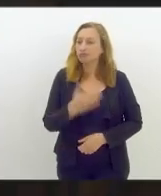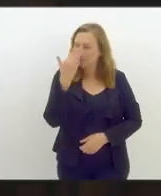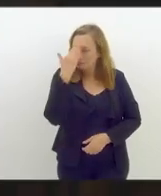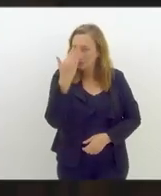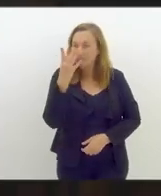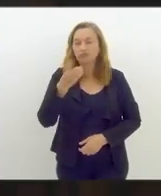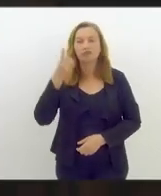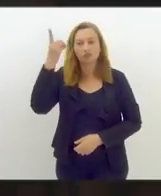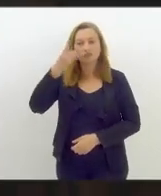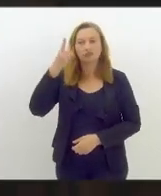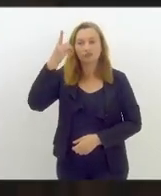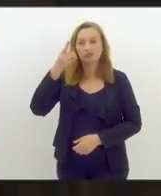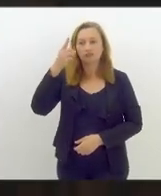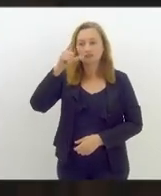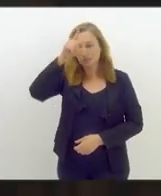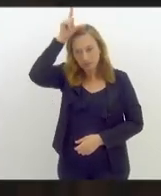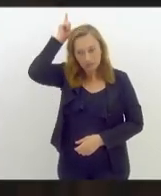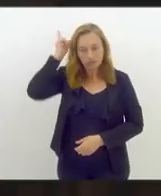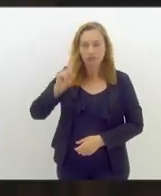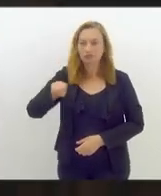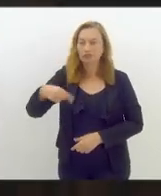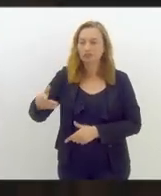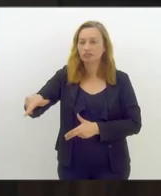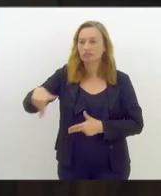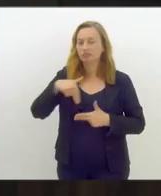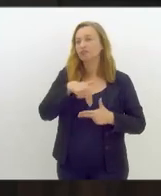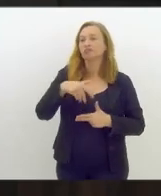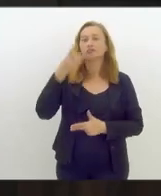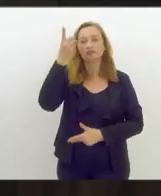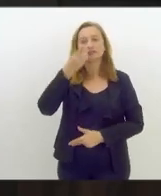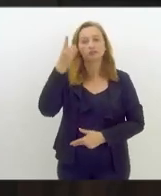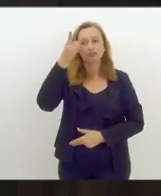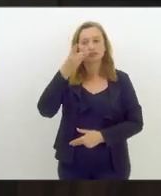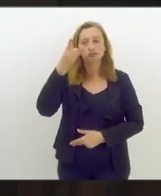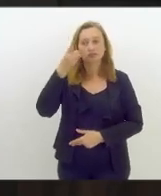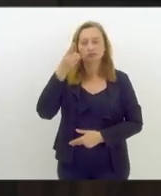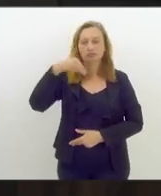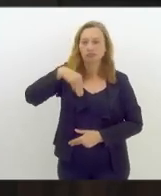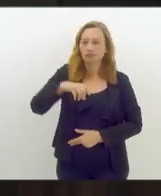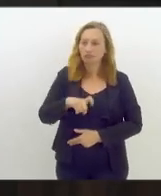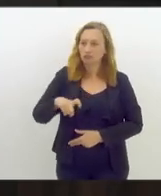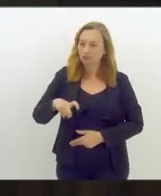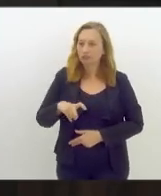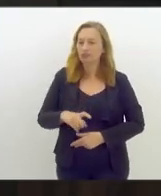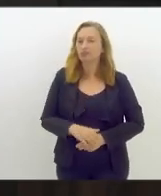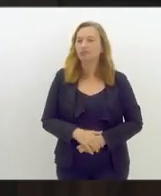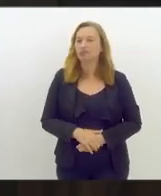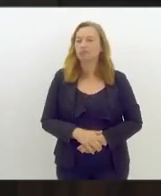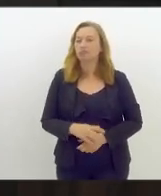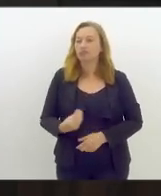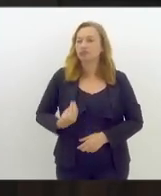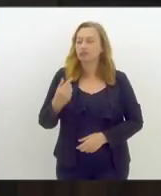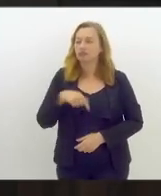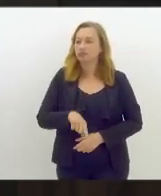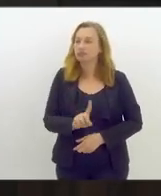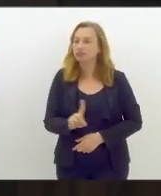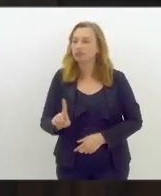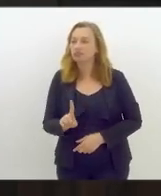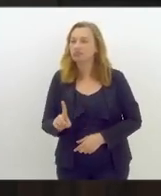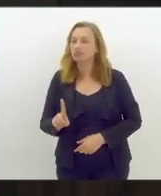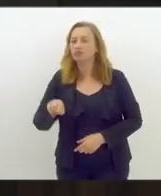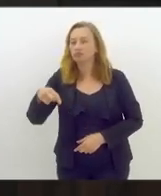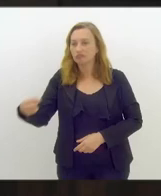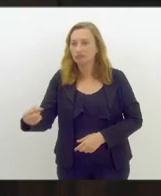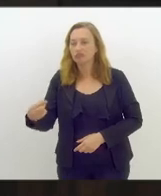Agradecendo ao deputado Luiz Paulo, próximo orador inscrito é o nobre deputado Max Lemos, não se encontrando presente.